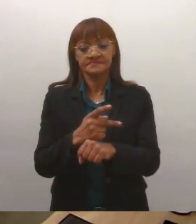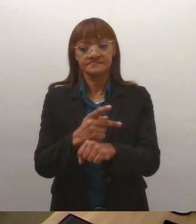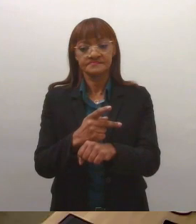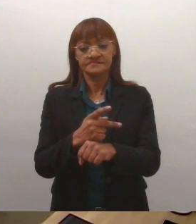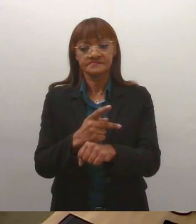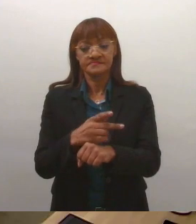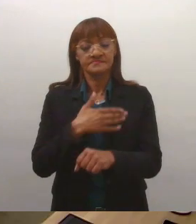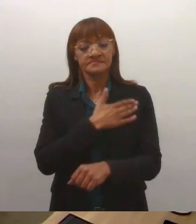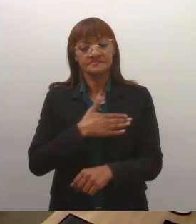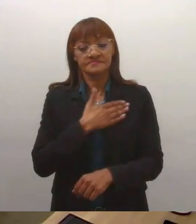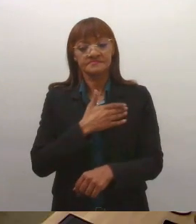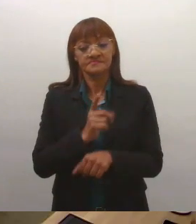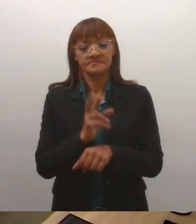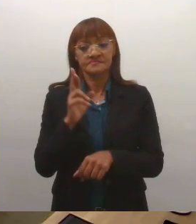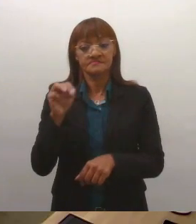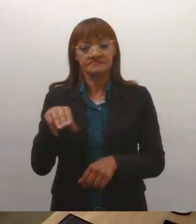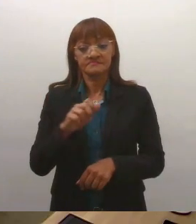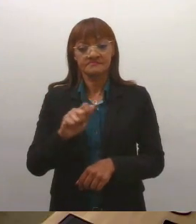homenageado do dia.